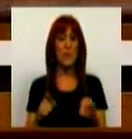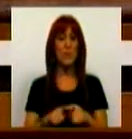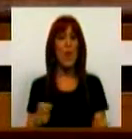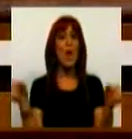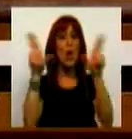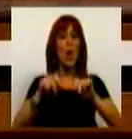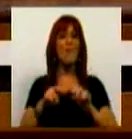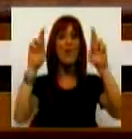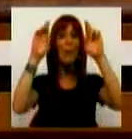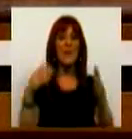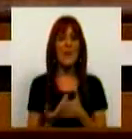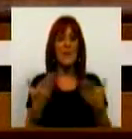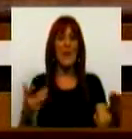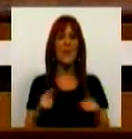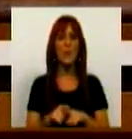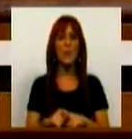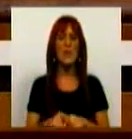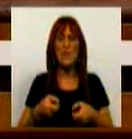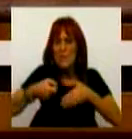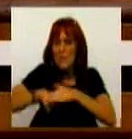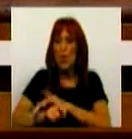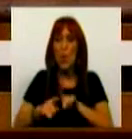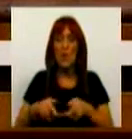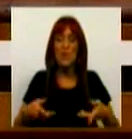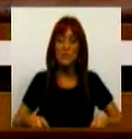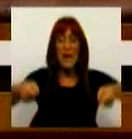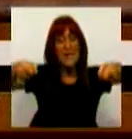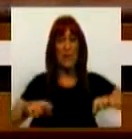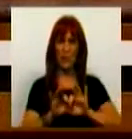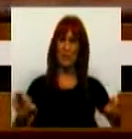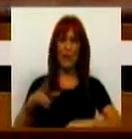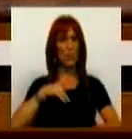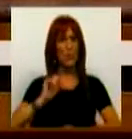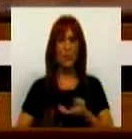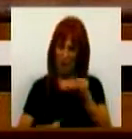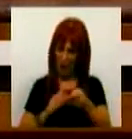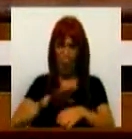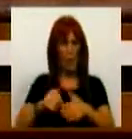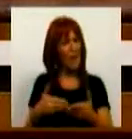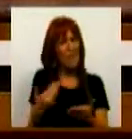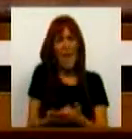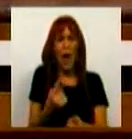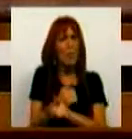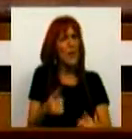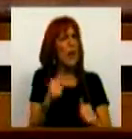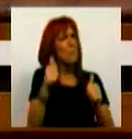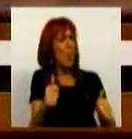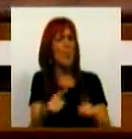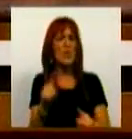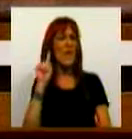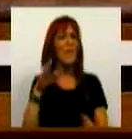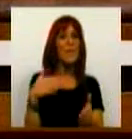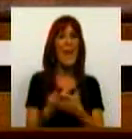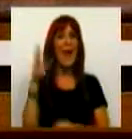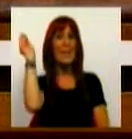renovar a esperança neste berço da cestaria fina portuguesa é dar conteúdo real às causas, à valorização